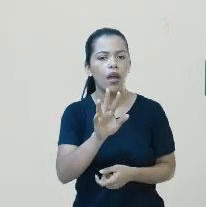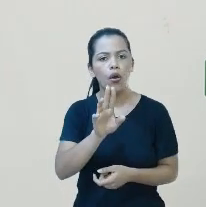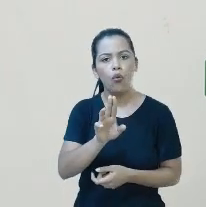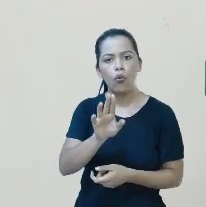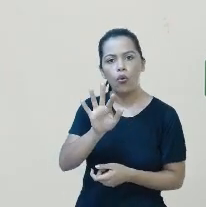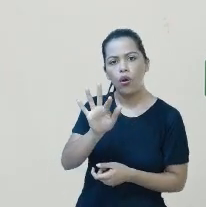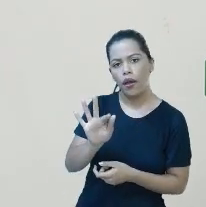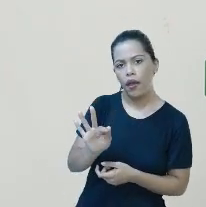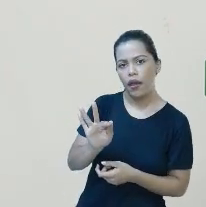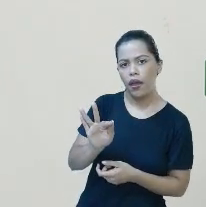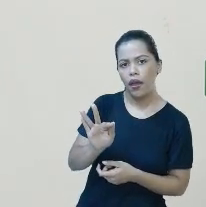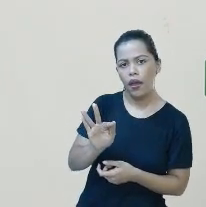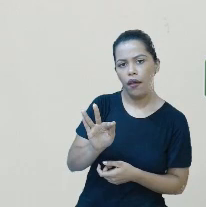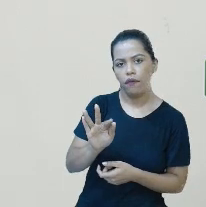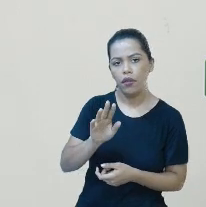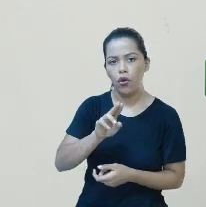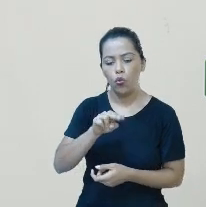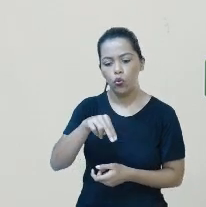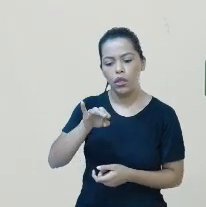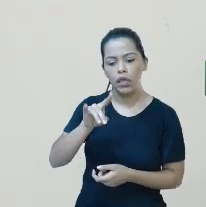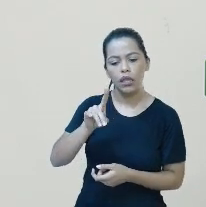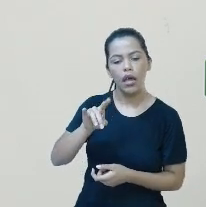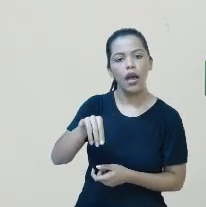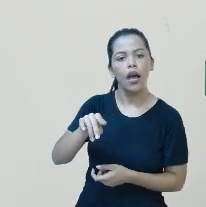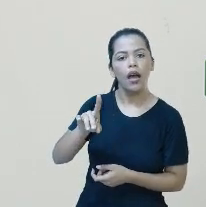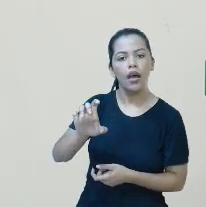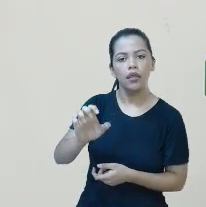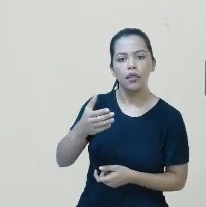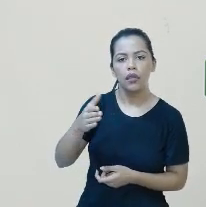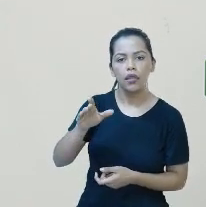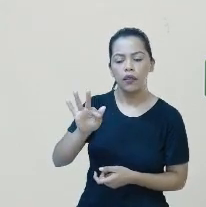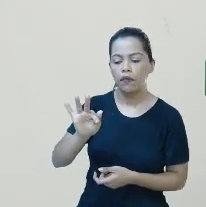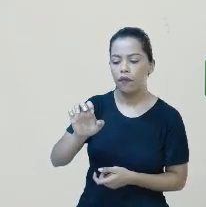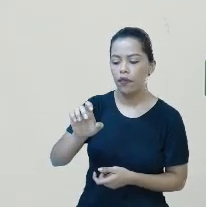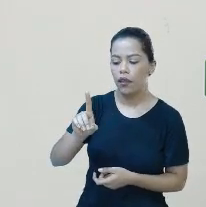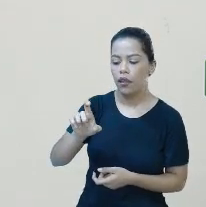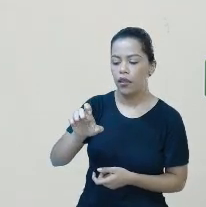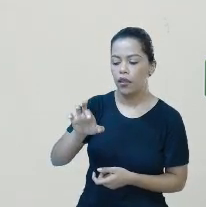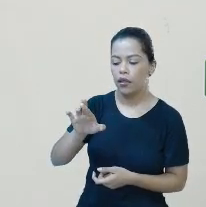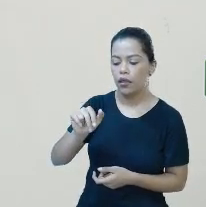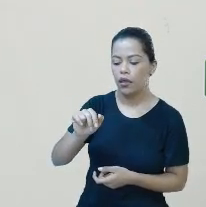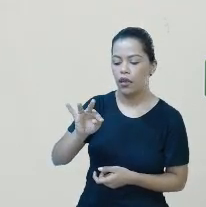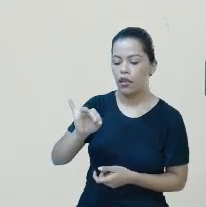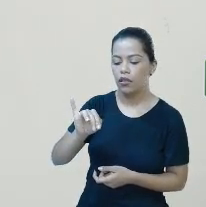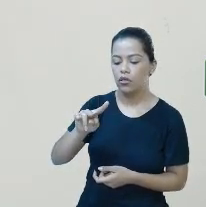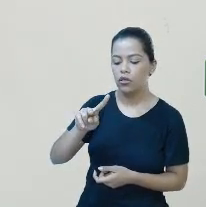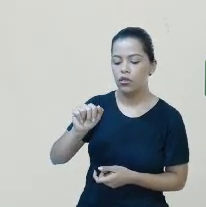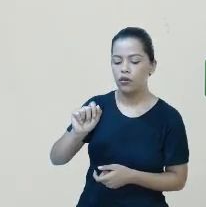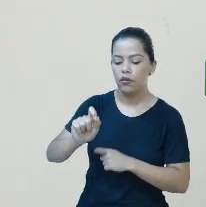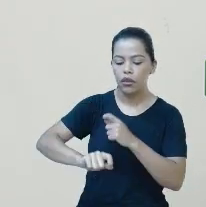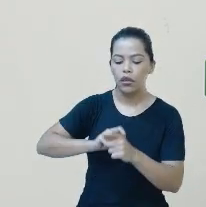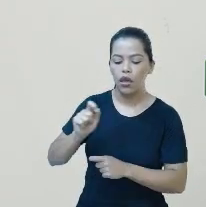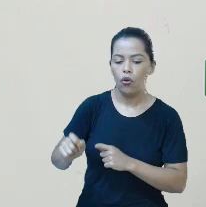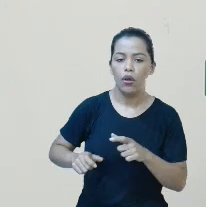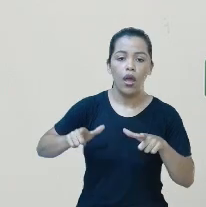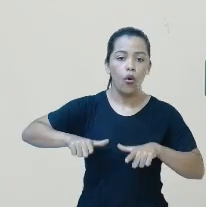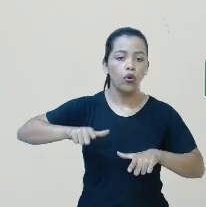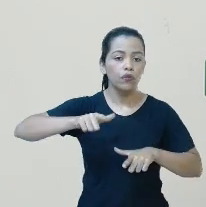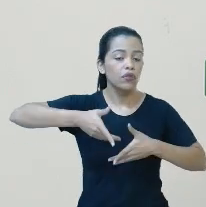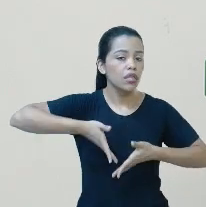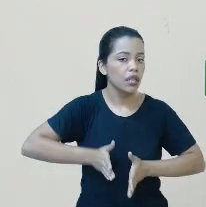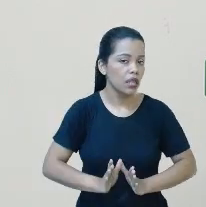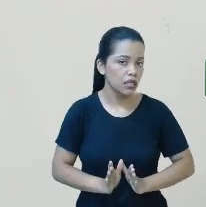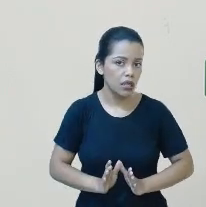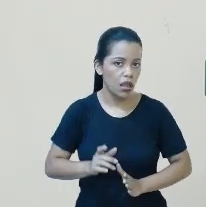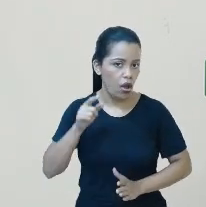simplesmente quer dizer unidade federativa, que é o estado que você nasceu, que você mora, depende do que você está preenchendo. No nosso caso